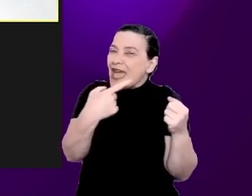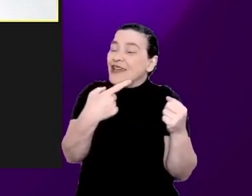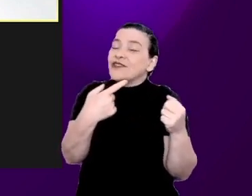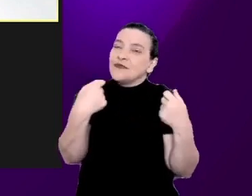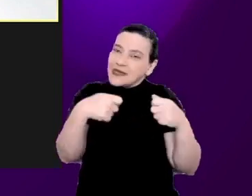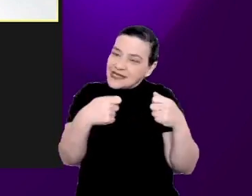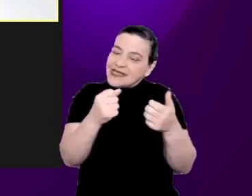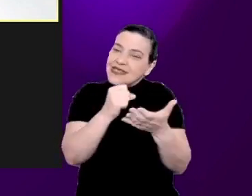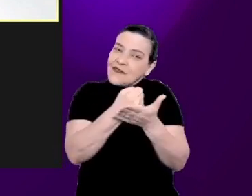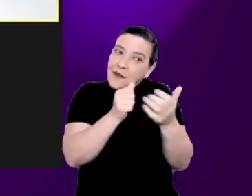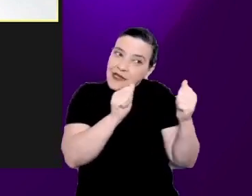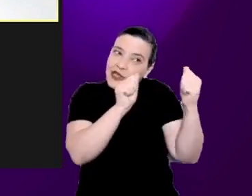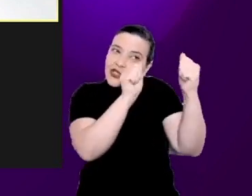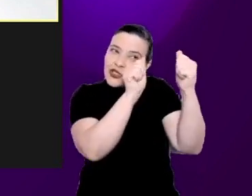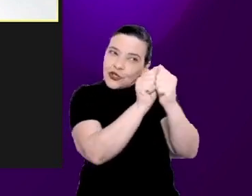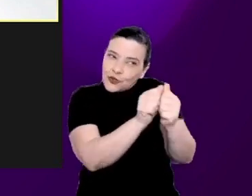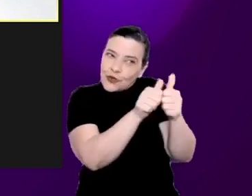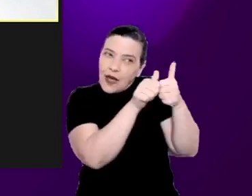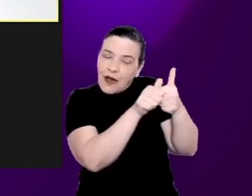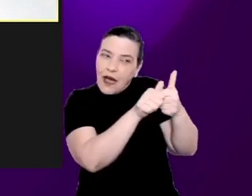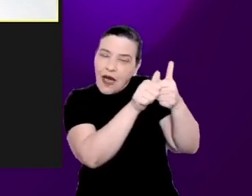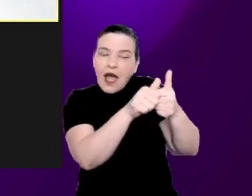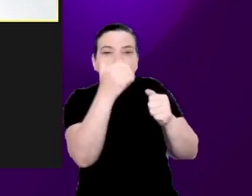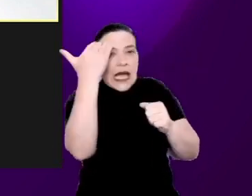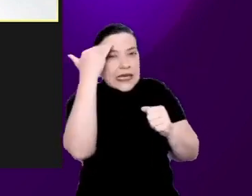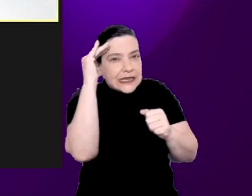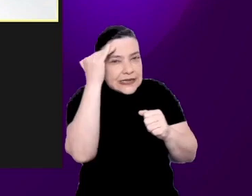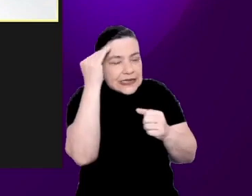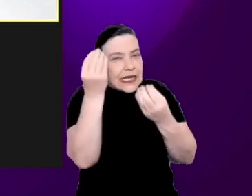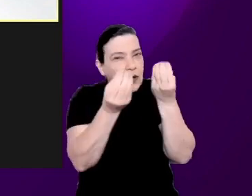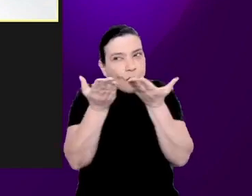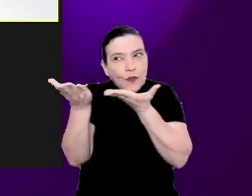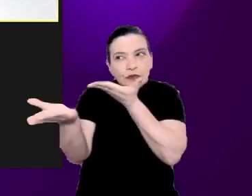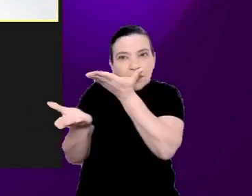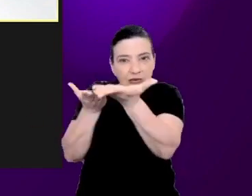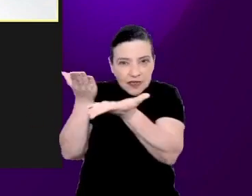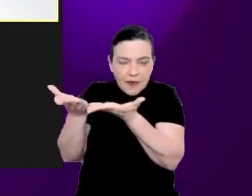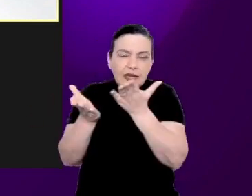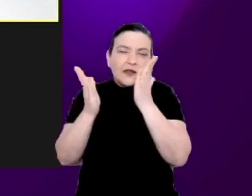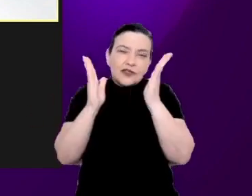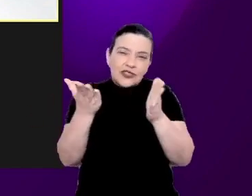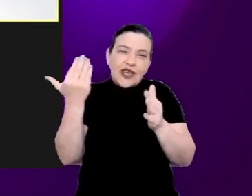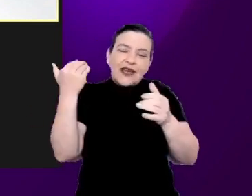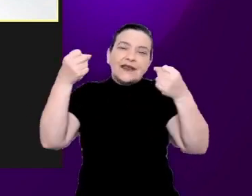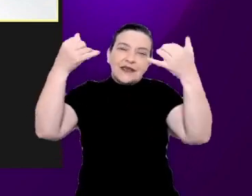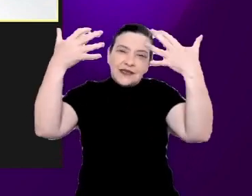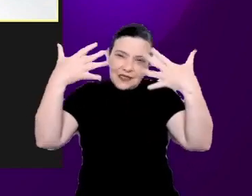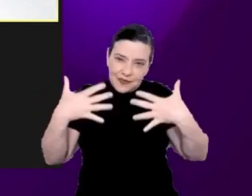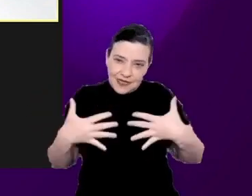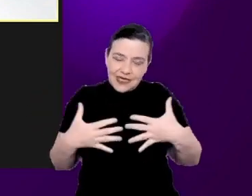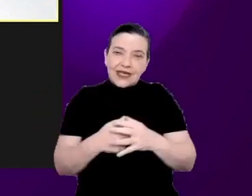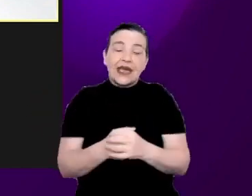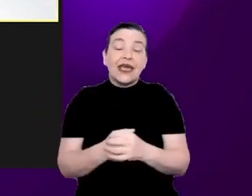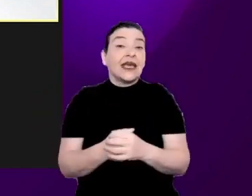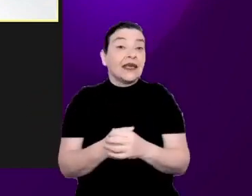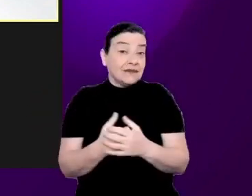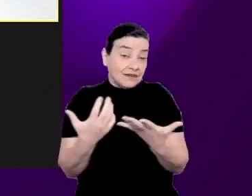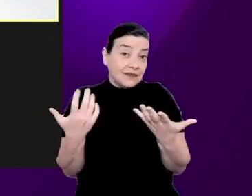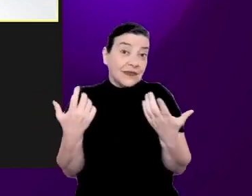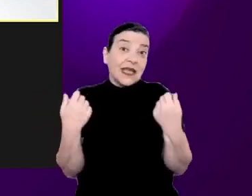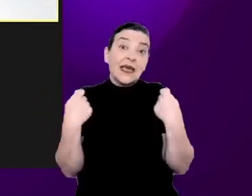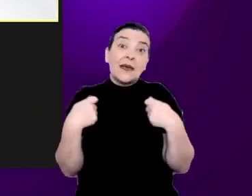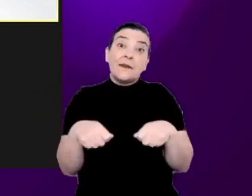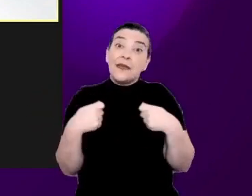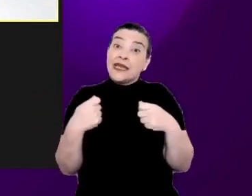enfim, entender que o nosso cuidado, e eu gosto muito disso, né, falei no início, está sendo bastante pertinente. Não estamos fazendo